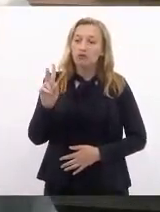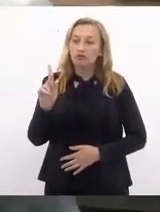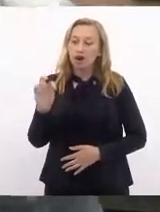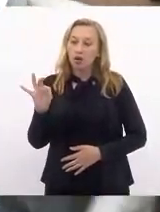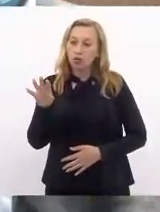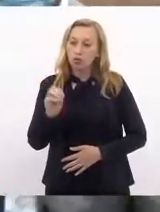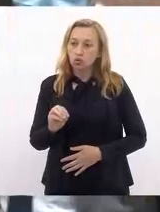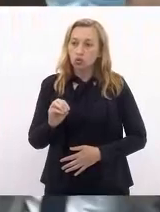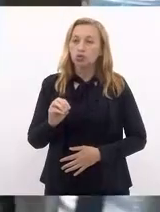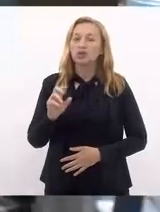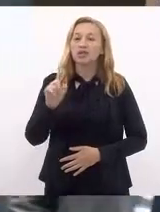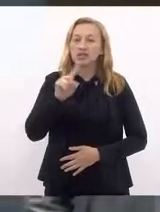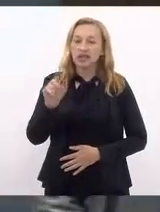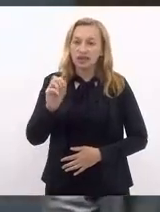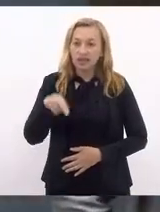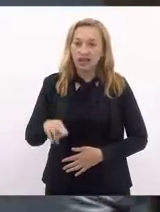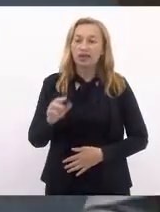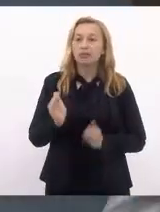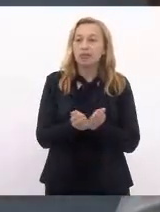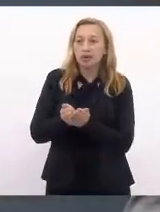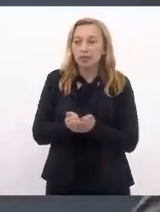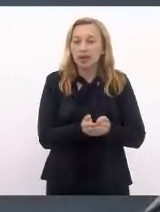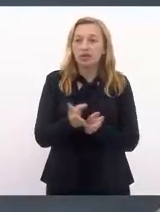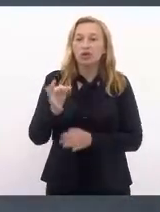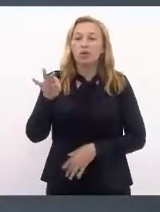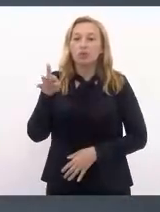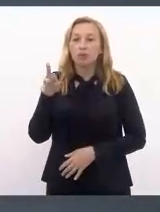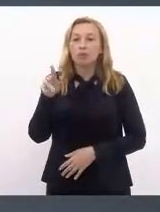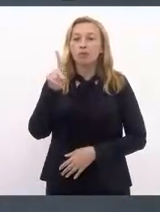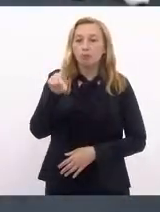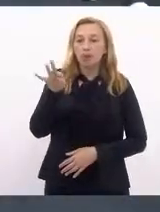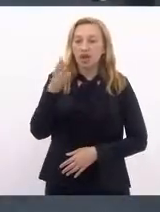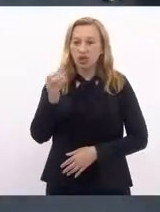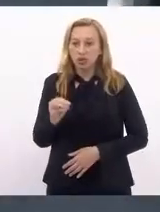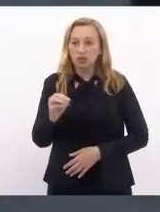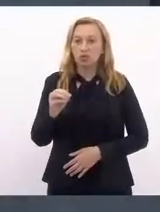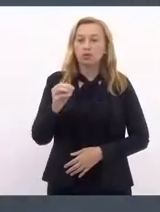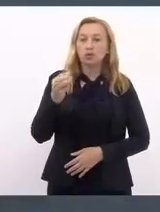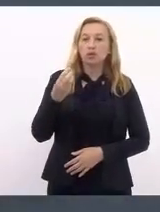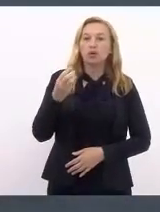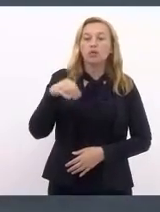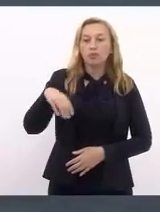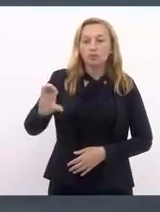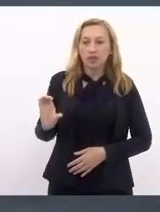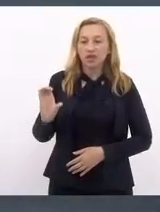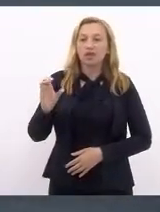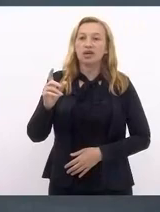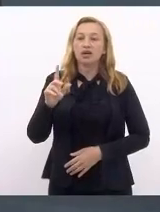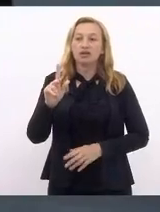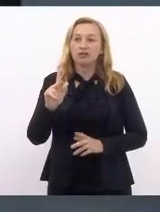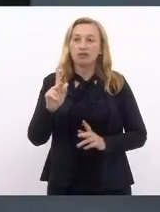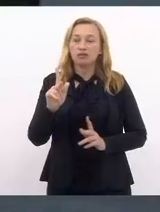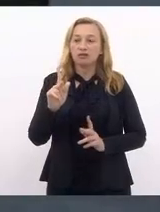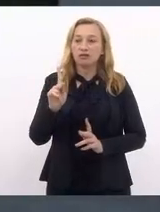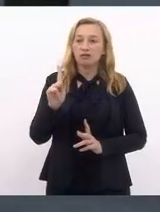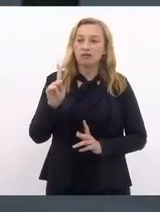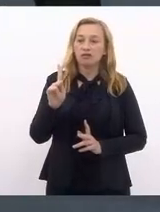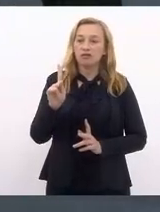Dantas vidente seita Beto Pedro brazão link volta esse da Saúde